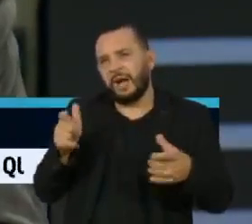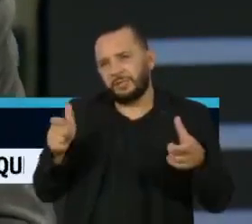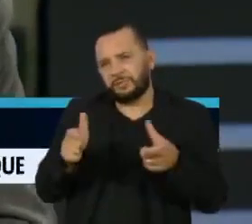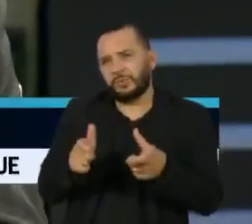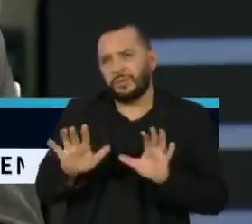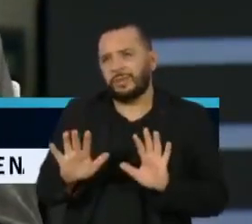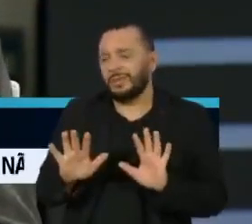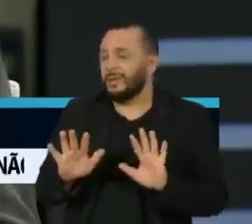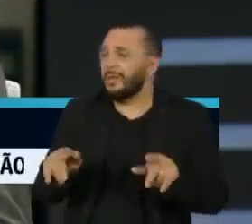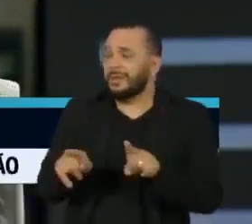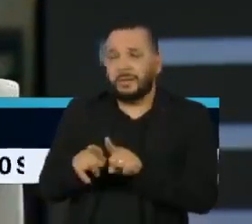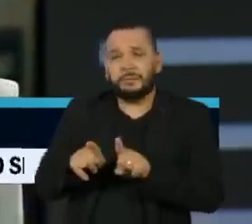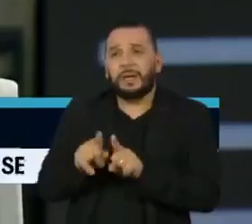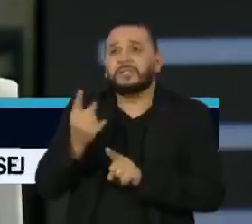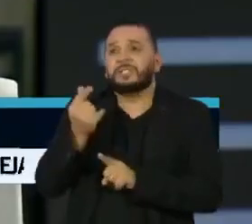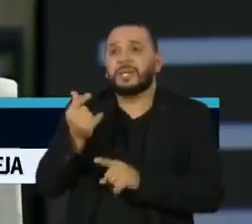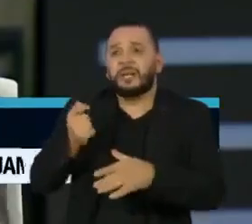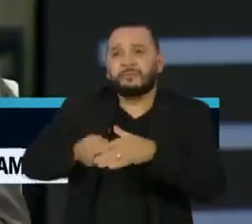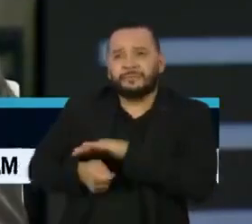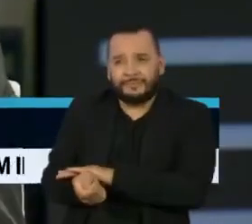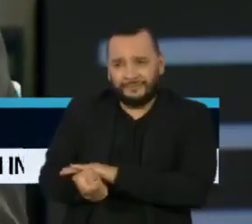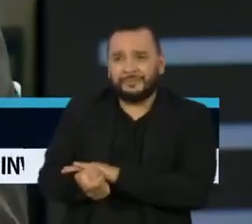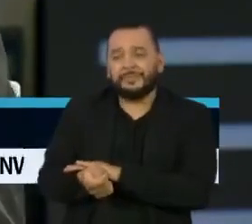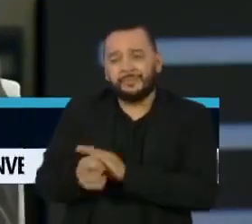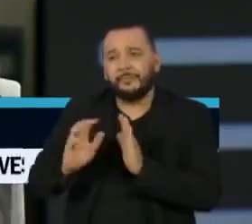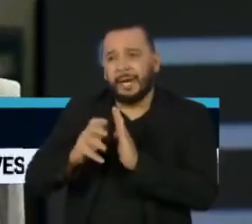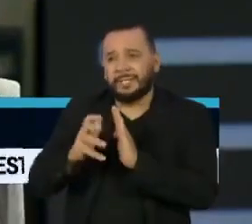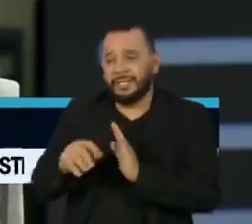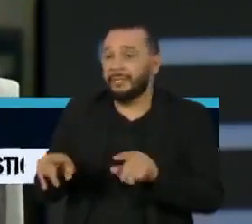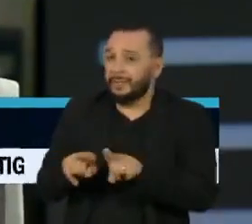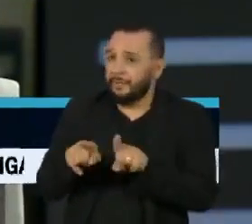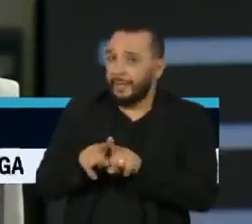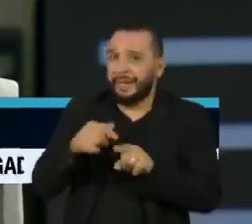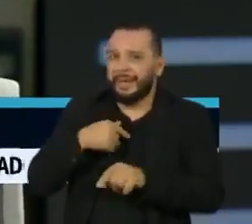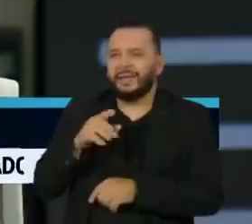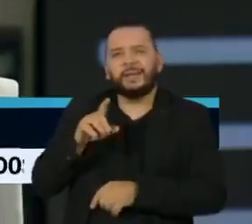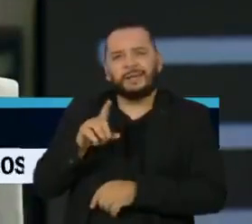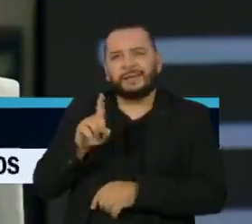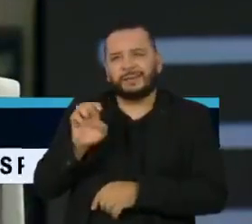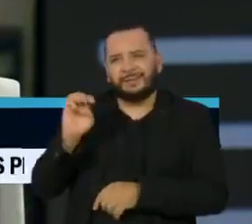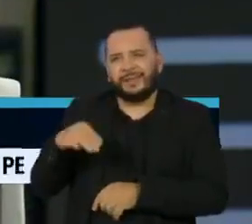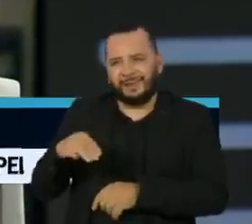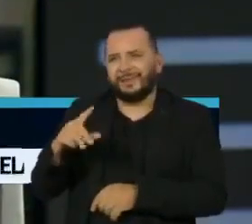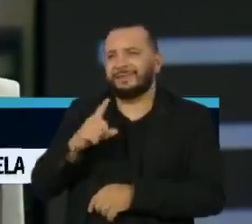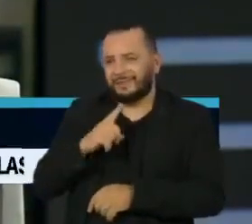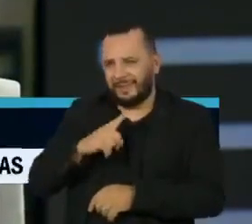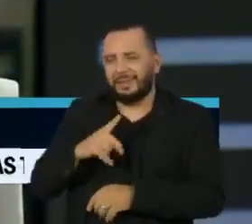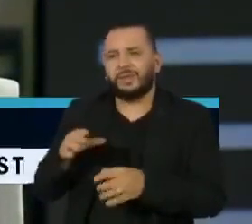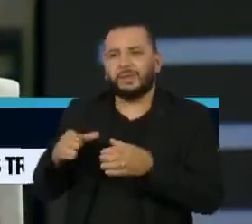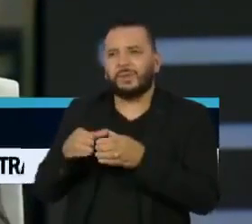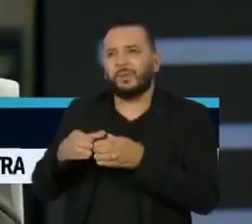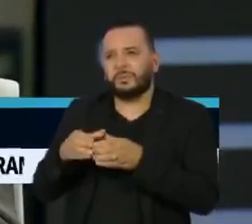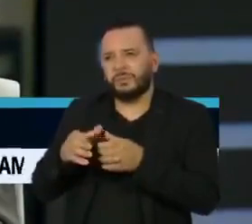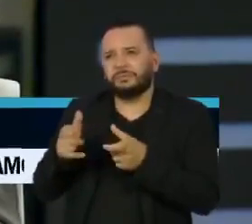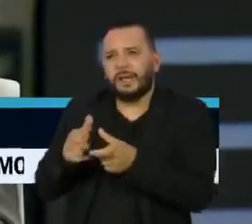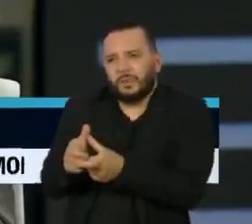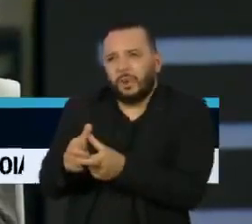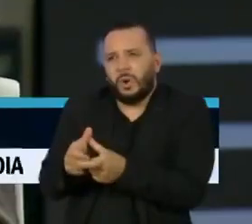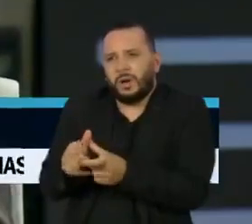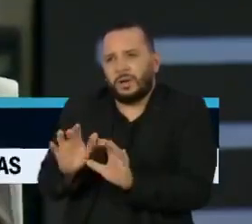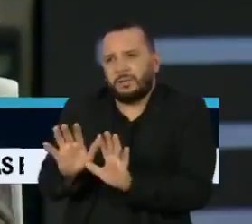E o Democratas traz com eles uma bancada importante, um pouco menor do que o PSL, mas